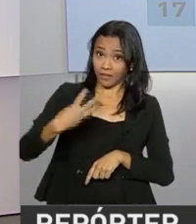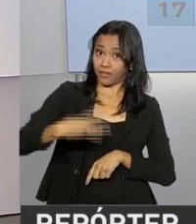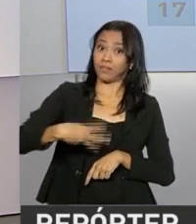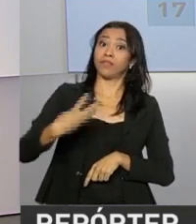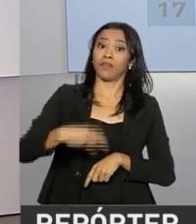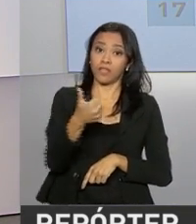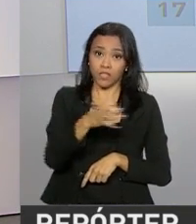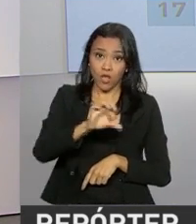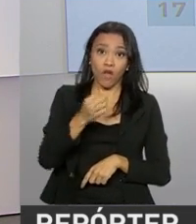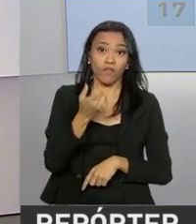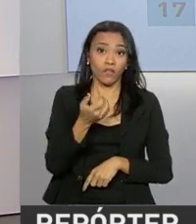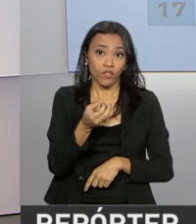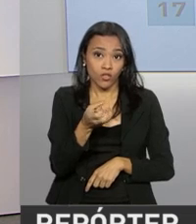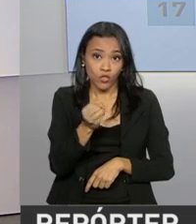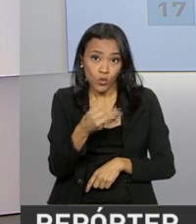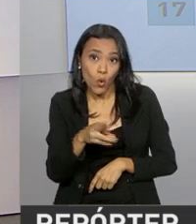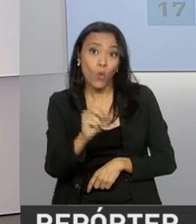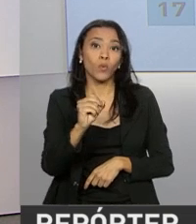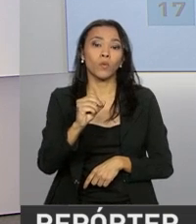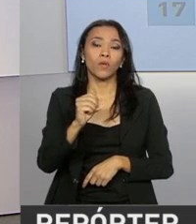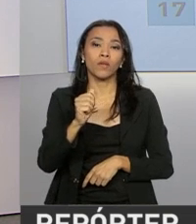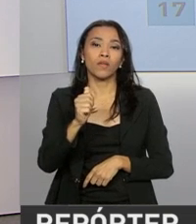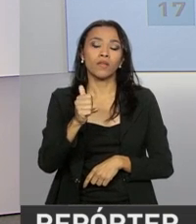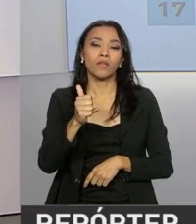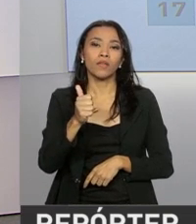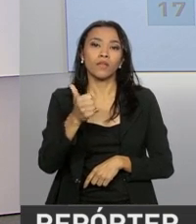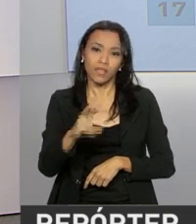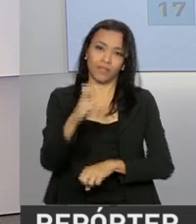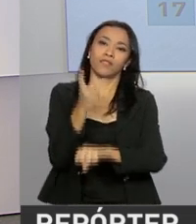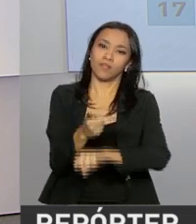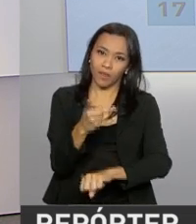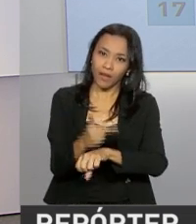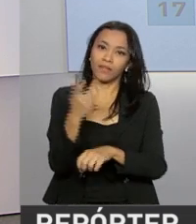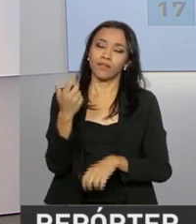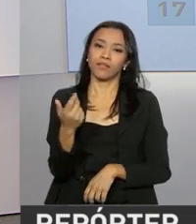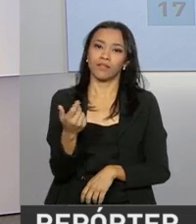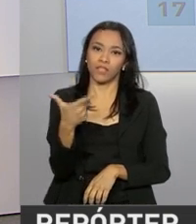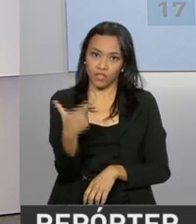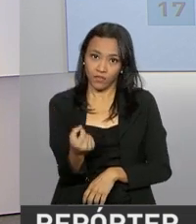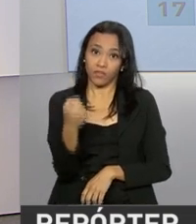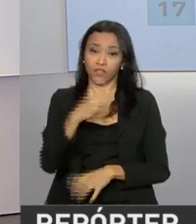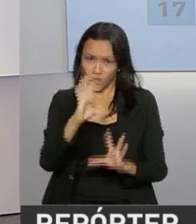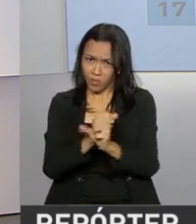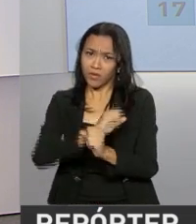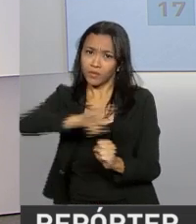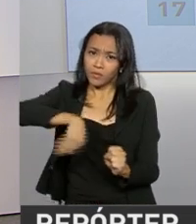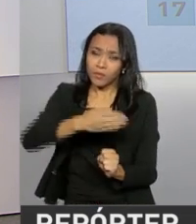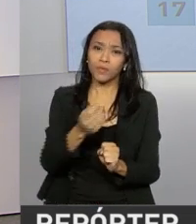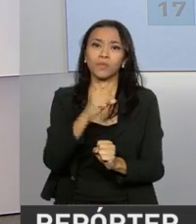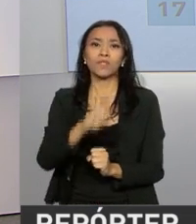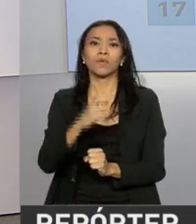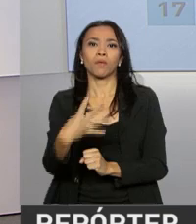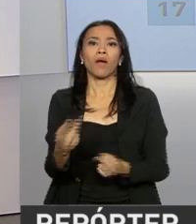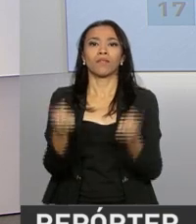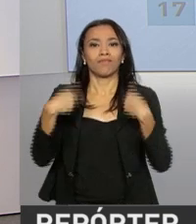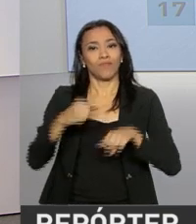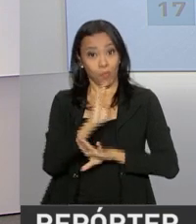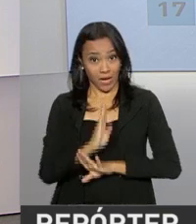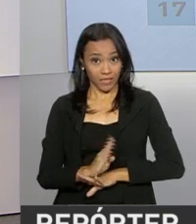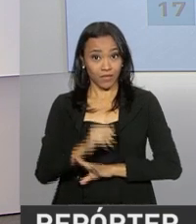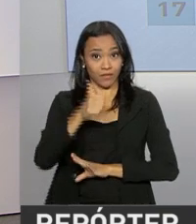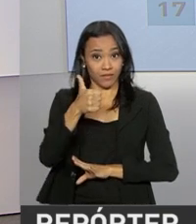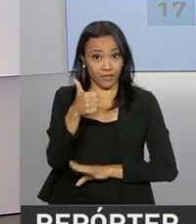com 19 medalhas de ouro, 15 medalhas de prata, 20 de bronze, 54 no total. E o Brasil